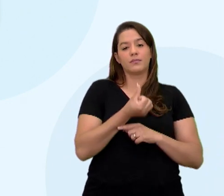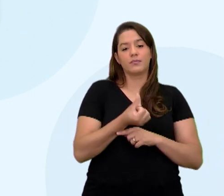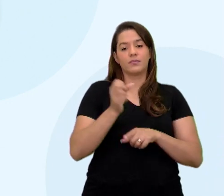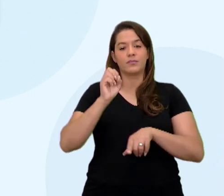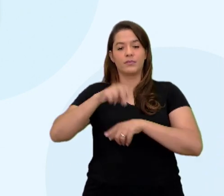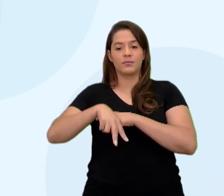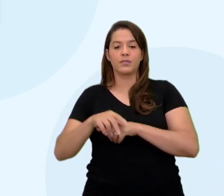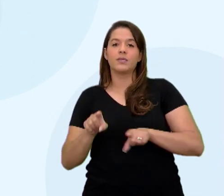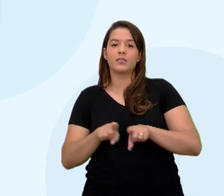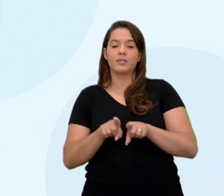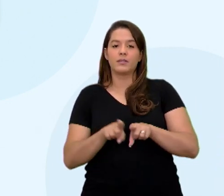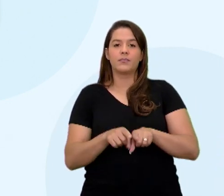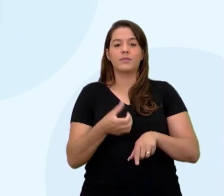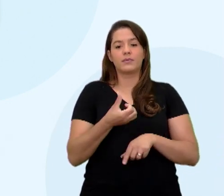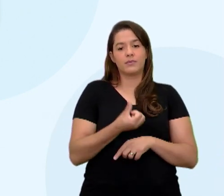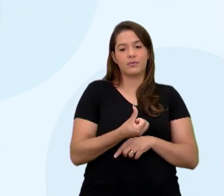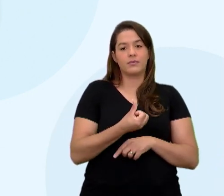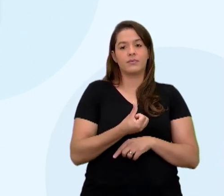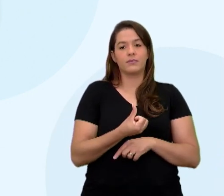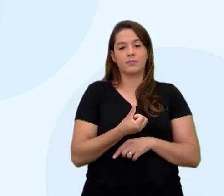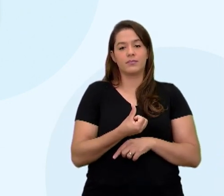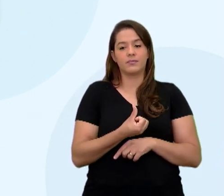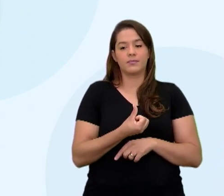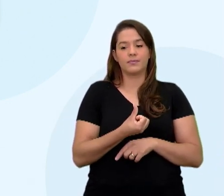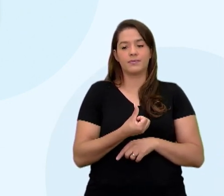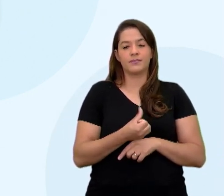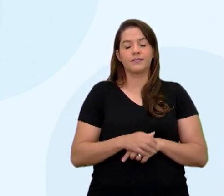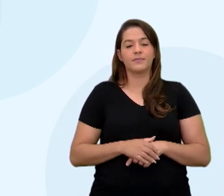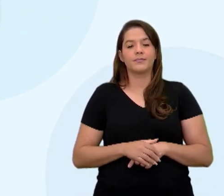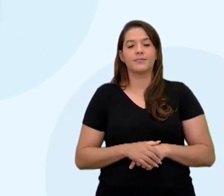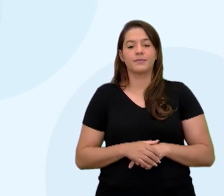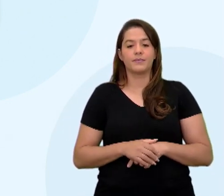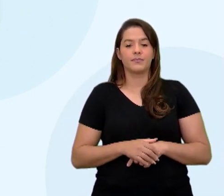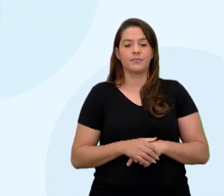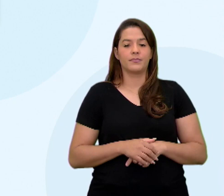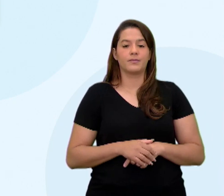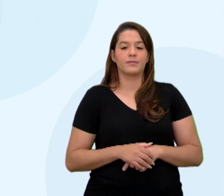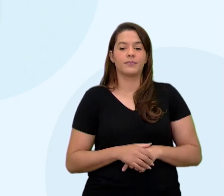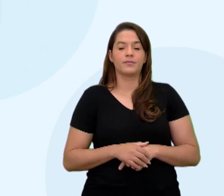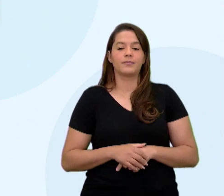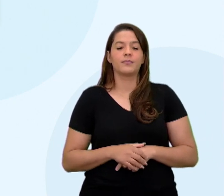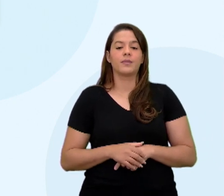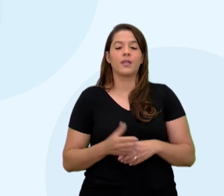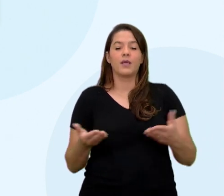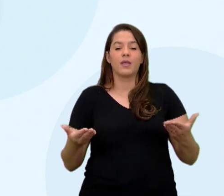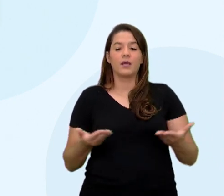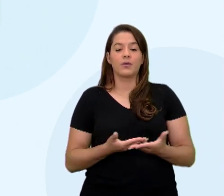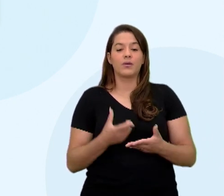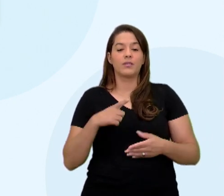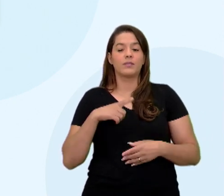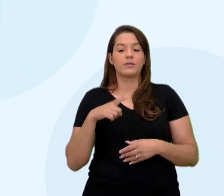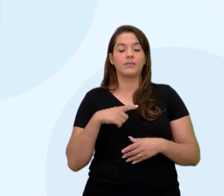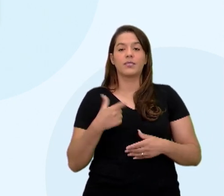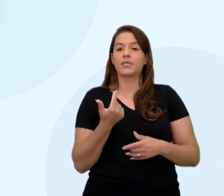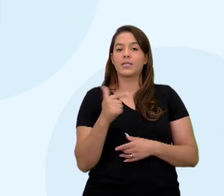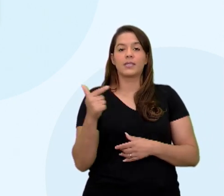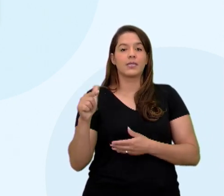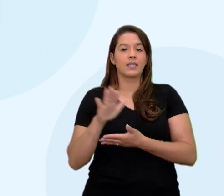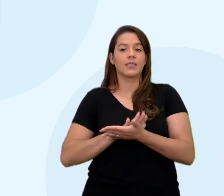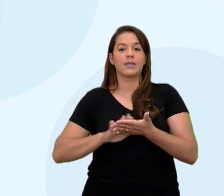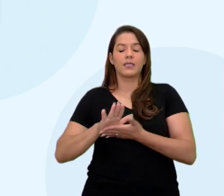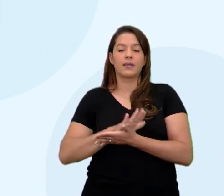ocupação, 6 também, porque a sexta pessoa, o sexto elemento, arrumou uma ocupação. Temos, portanto, pessoas sem ocupação,